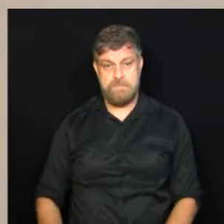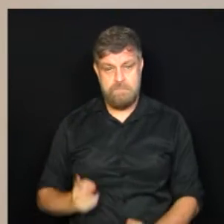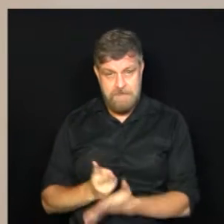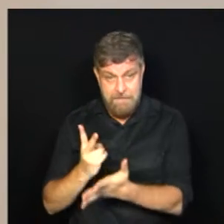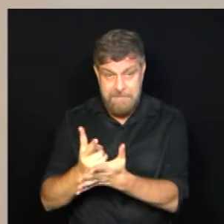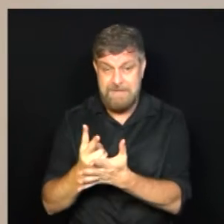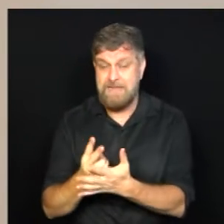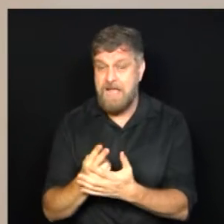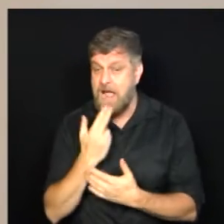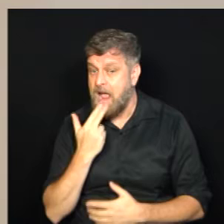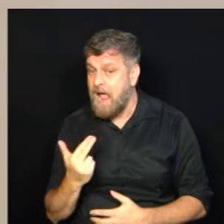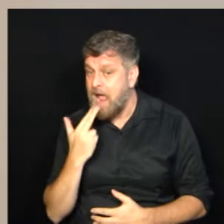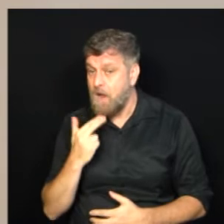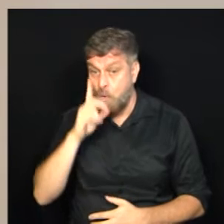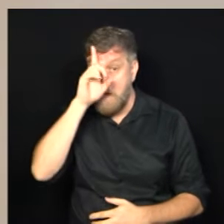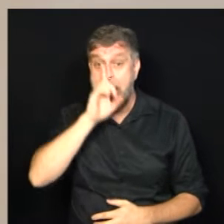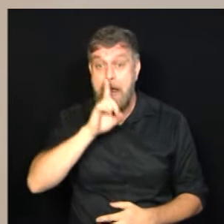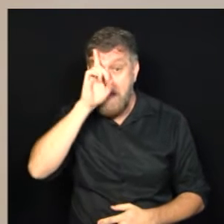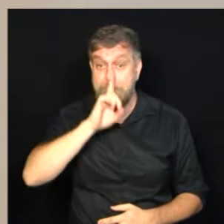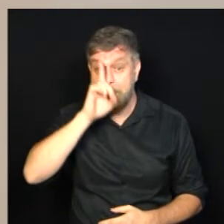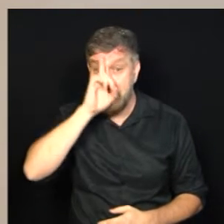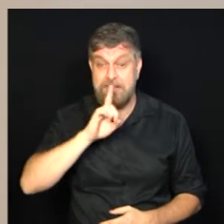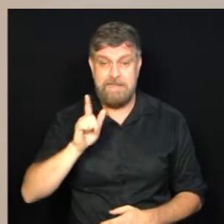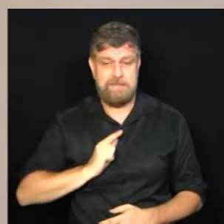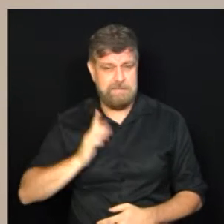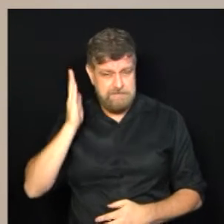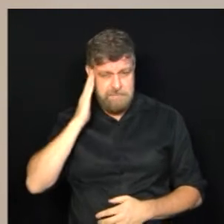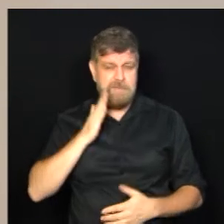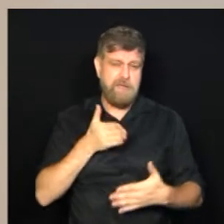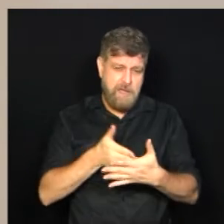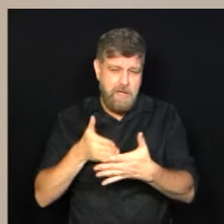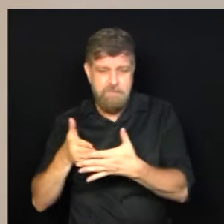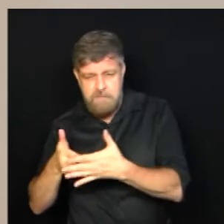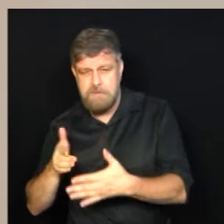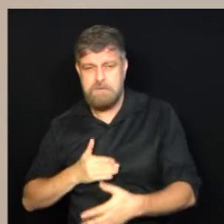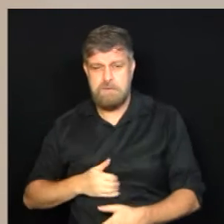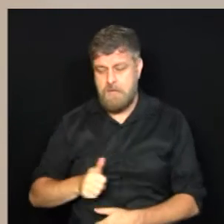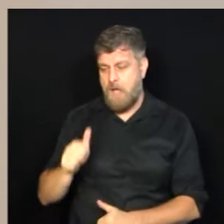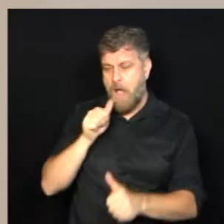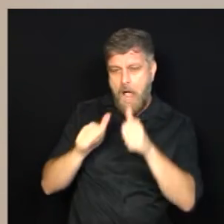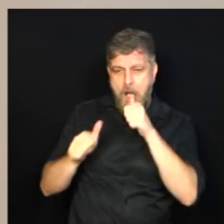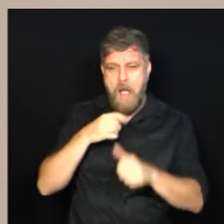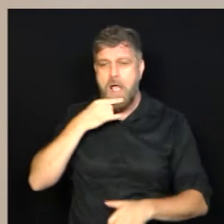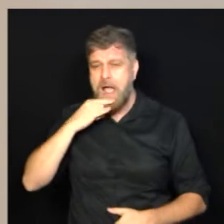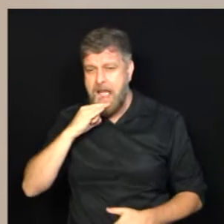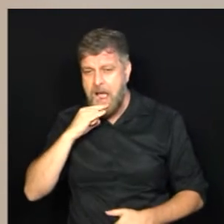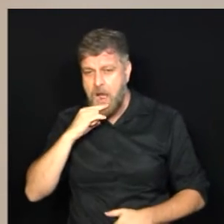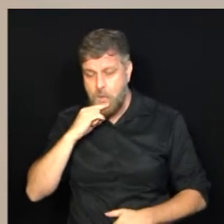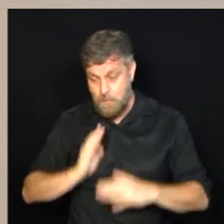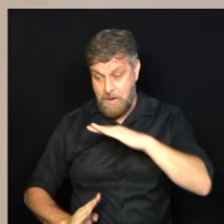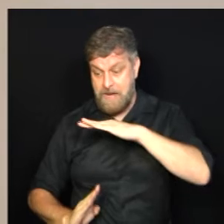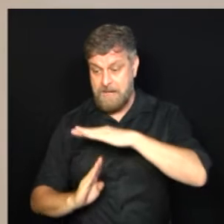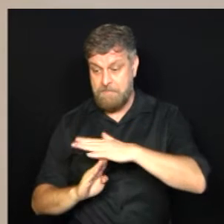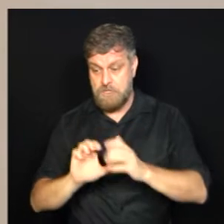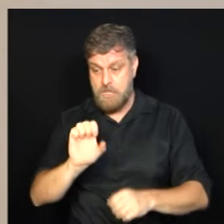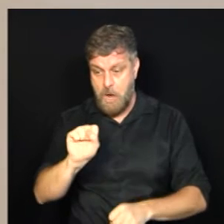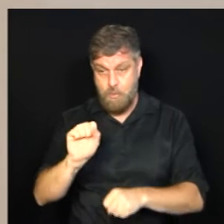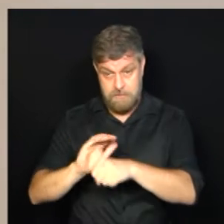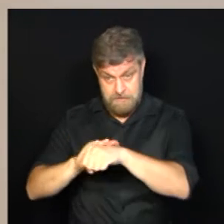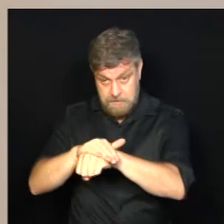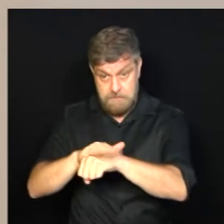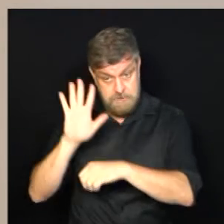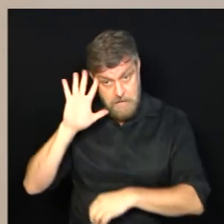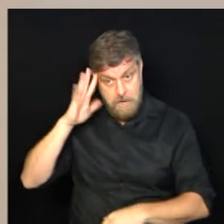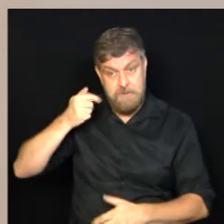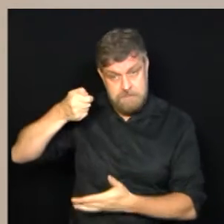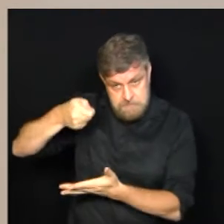a manutenção da fase amarela, mesmo com restrições, por exemplo, com o consumo de álcool a partir das 8, que continua restrito e é uma